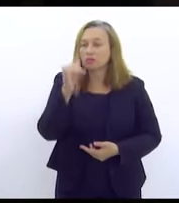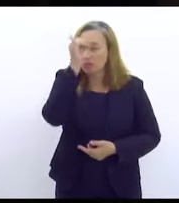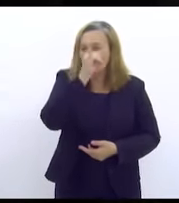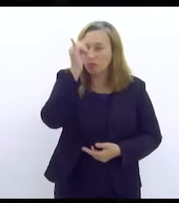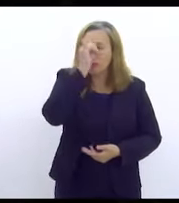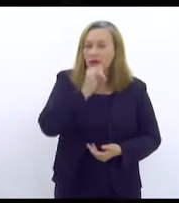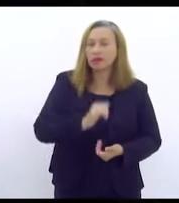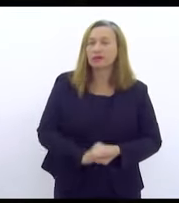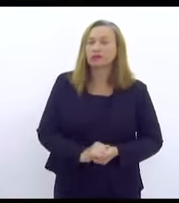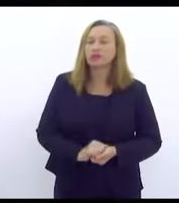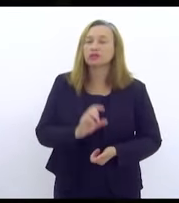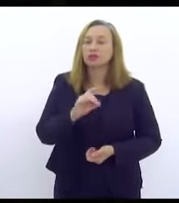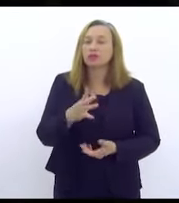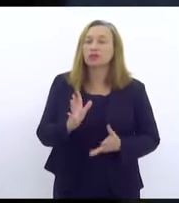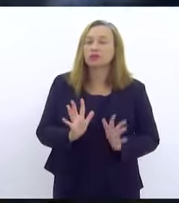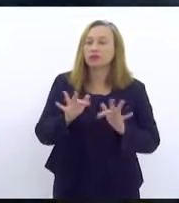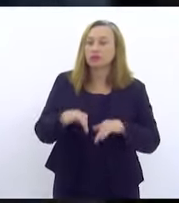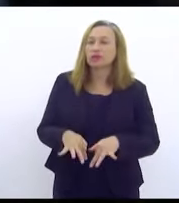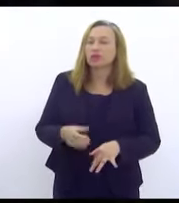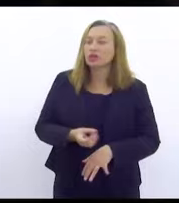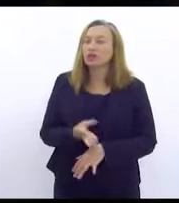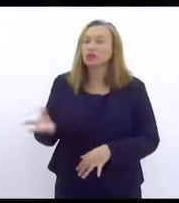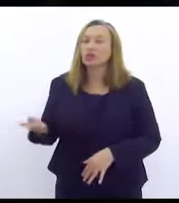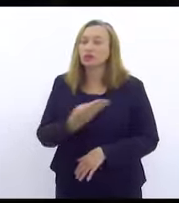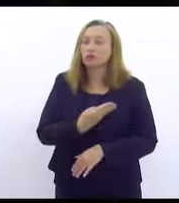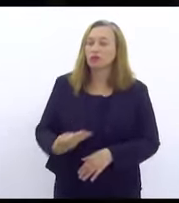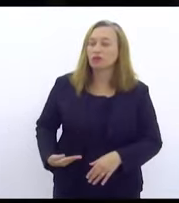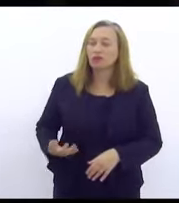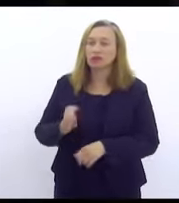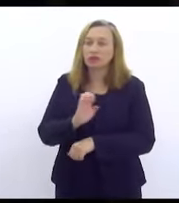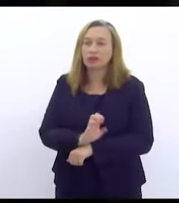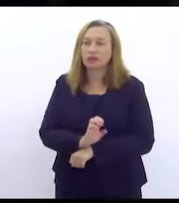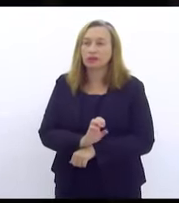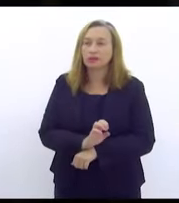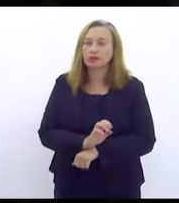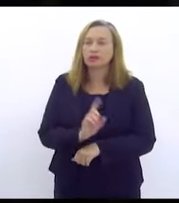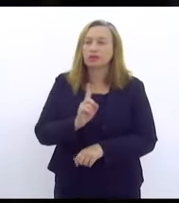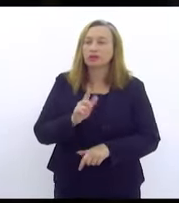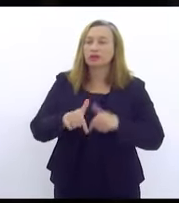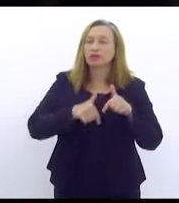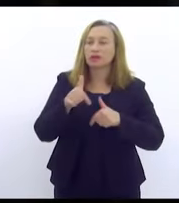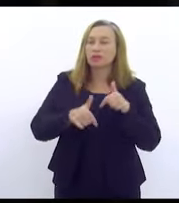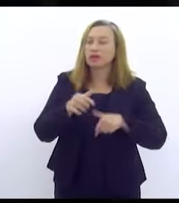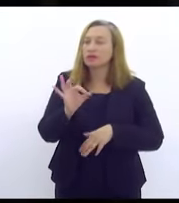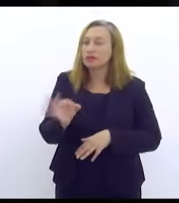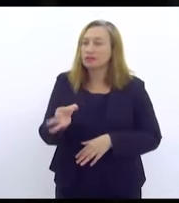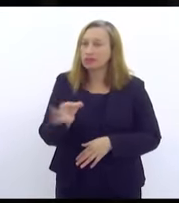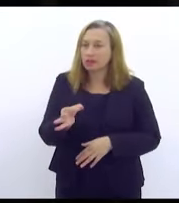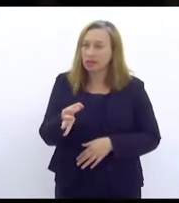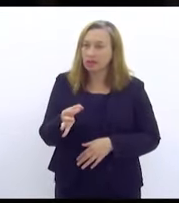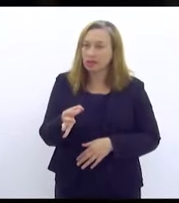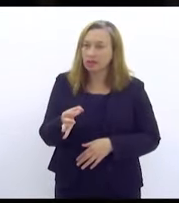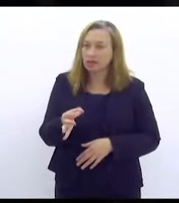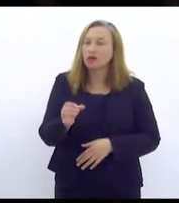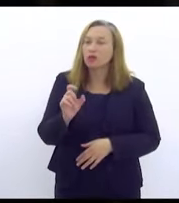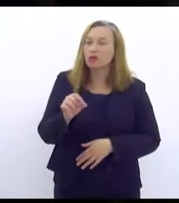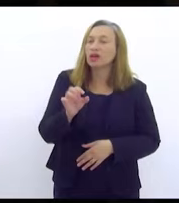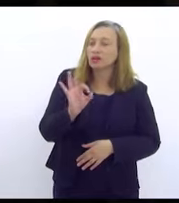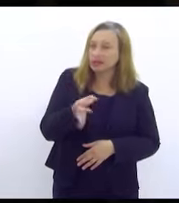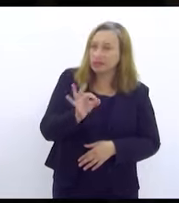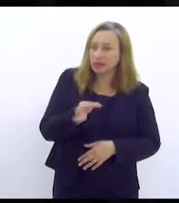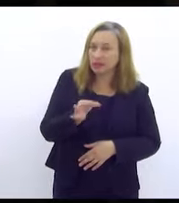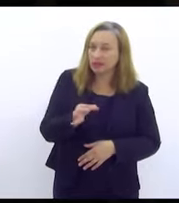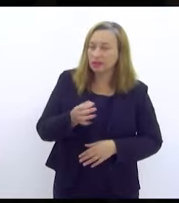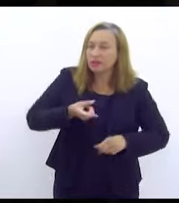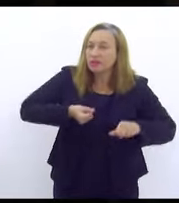E, só para finalizar, enquanto o governo federal não trabalha de fato para o que é necessário, que